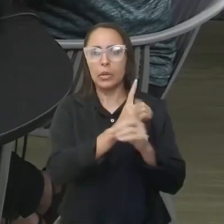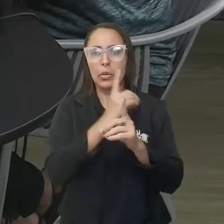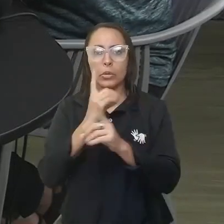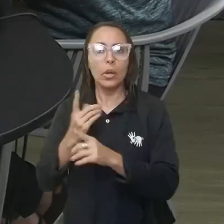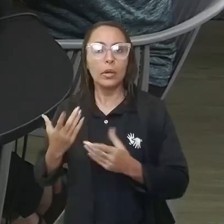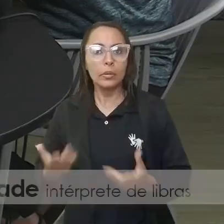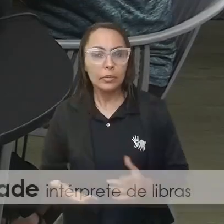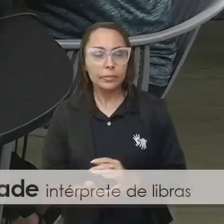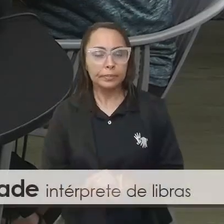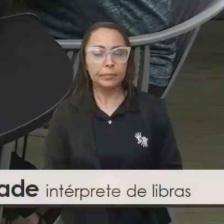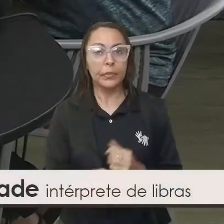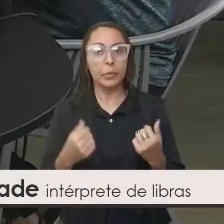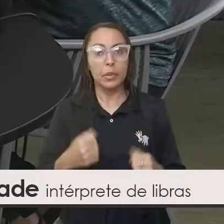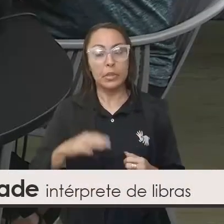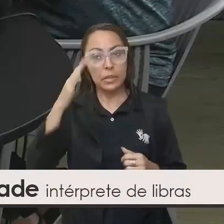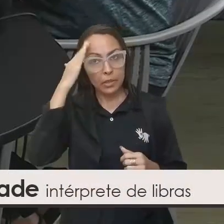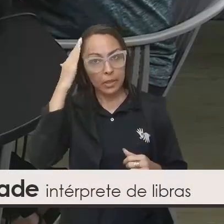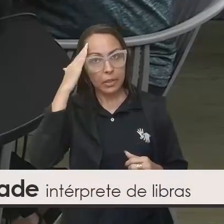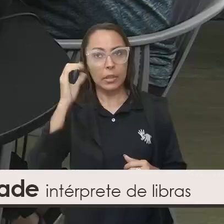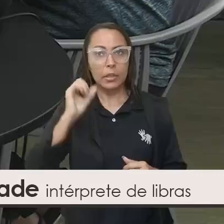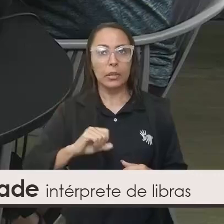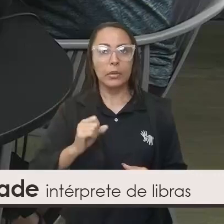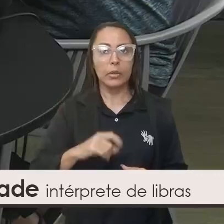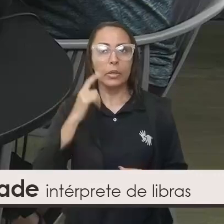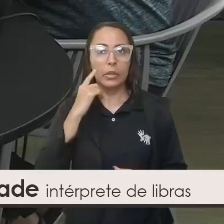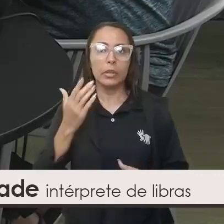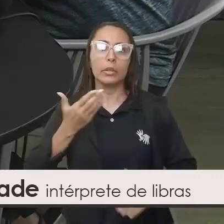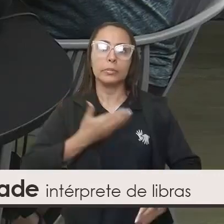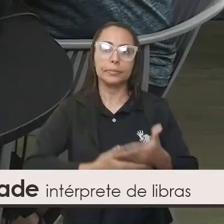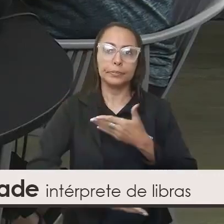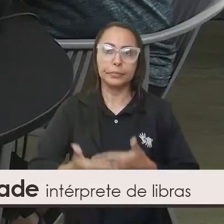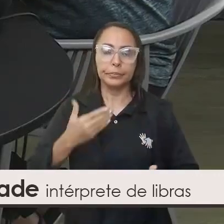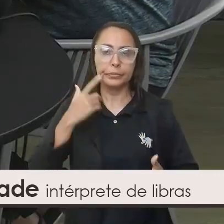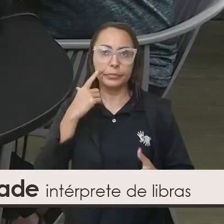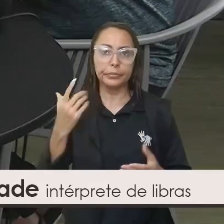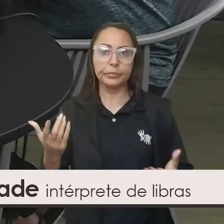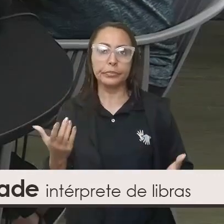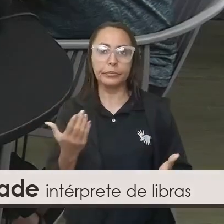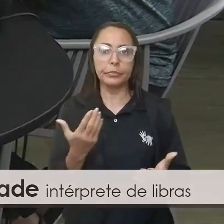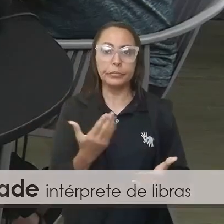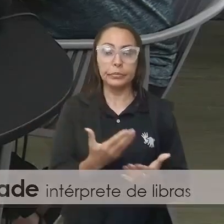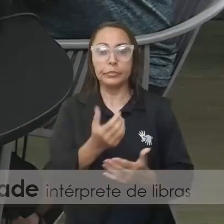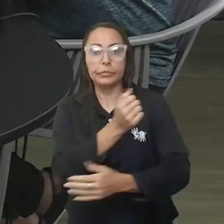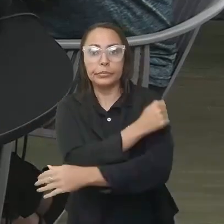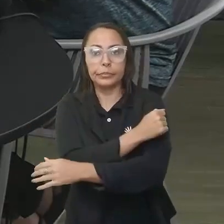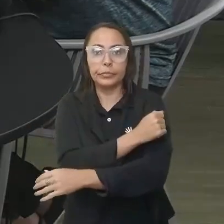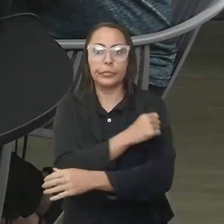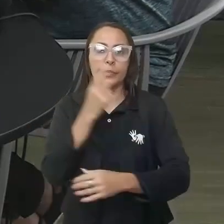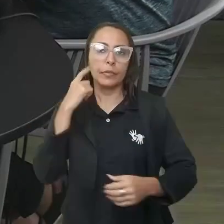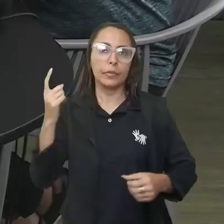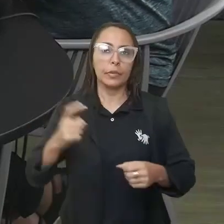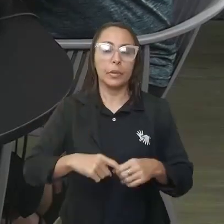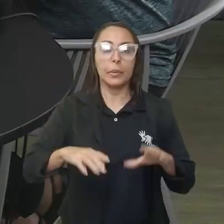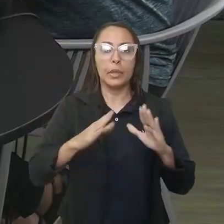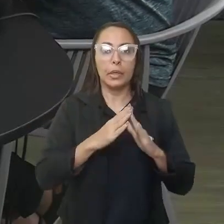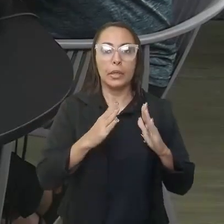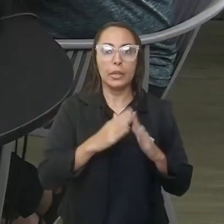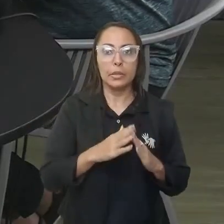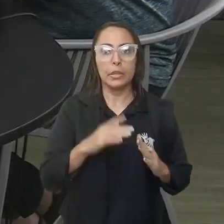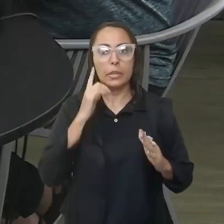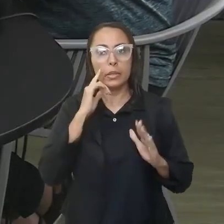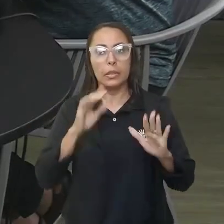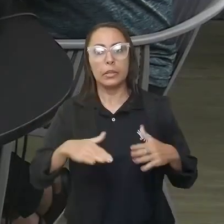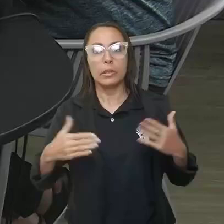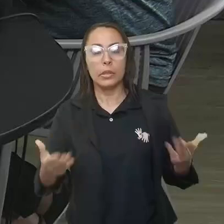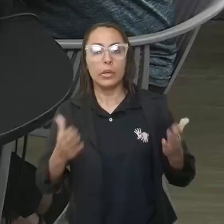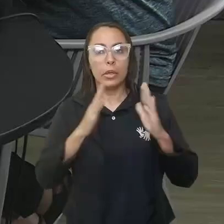Primeiro que a gente tem que entender que quando a gente está lidando com o estudante, ele depois da aula ele vai voltar para casa, então a escola